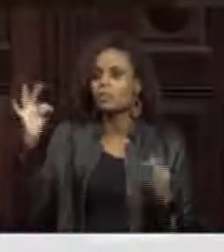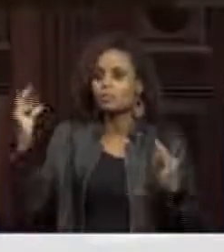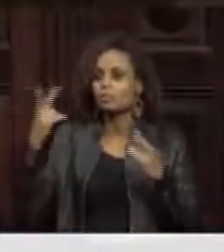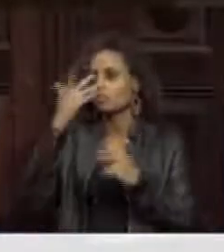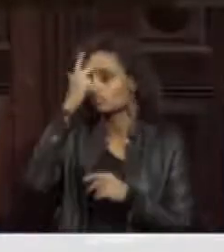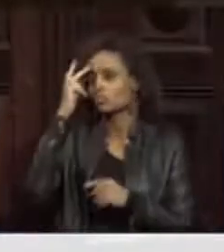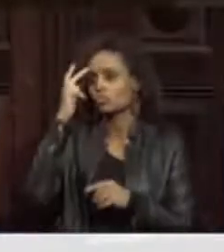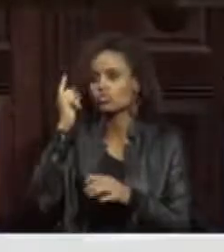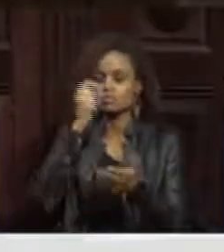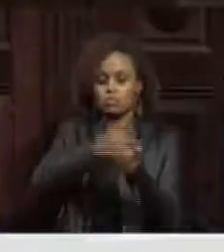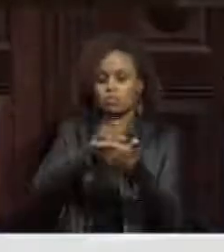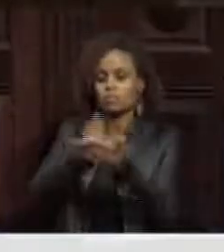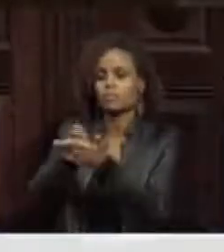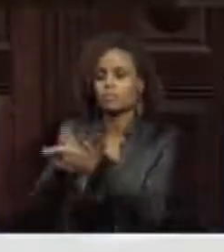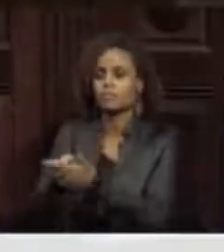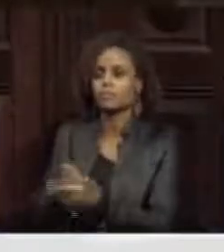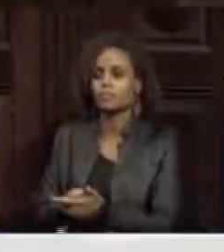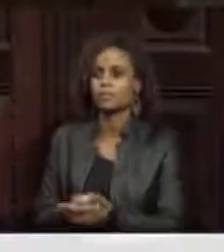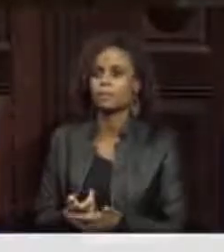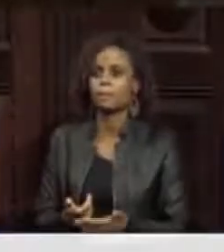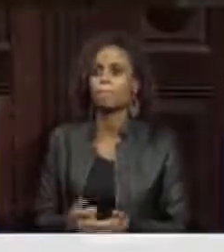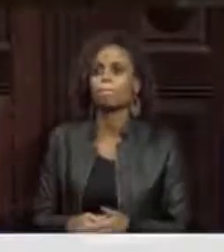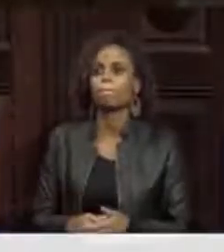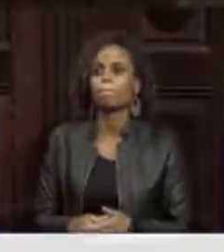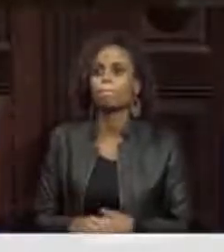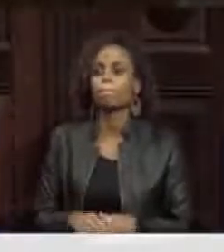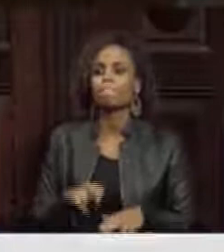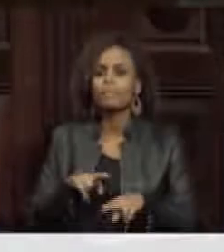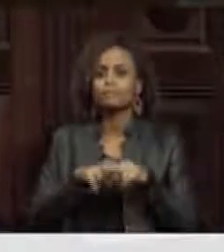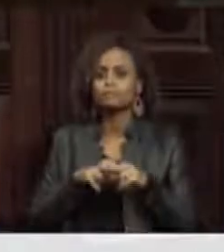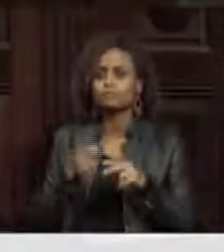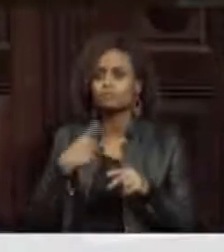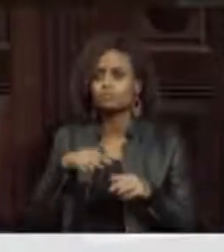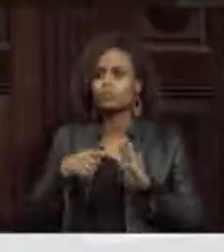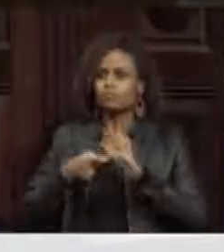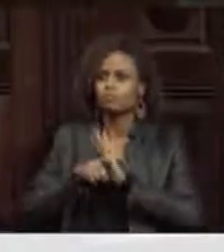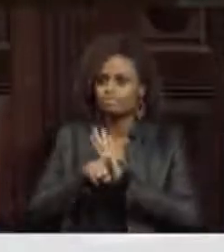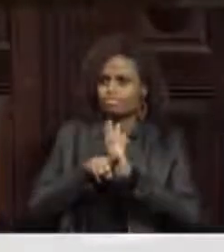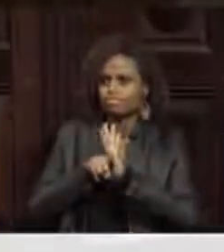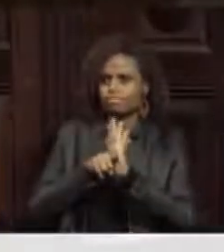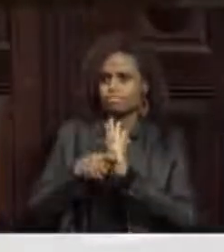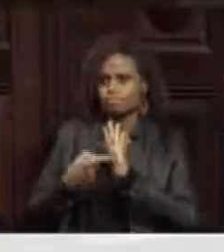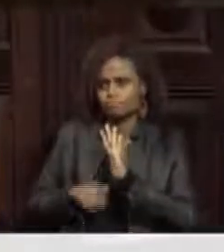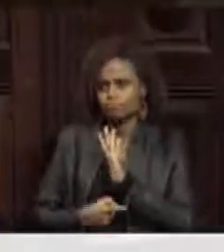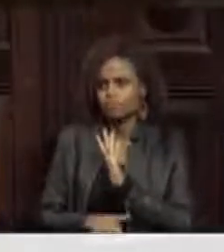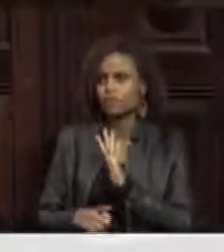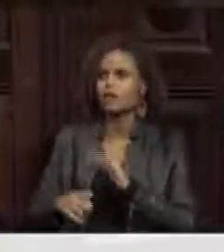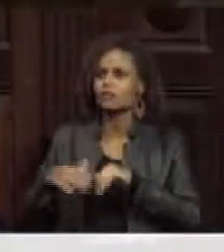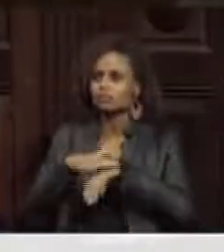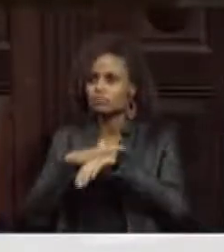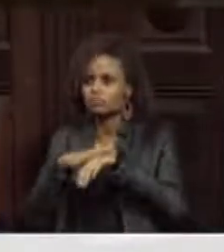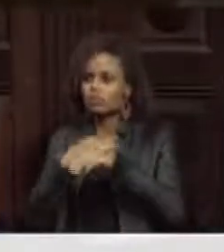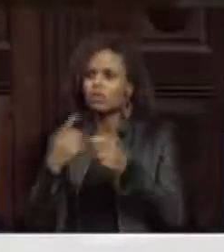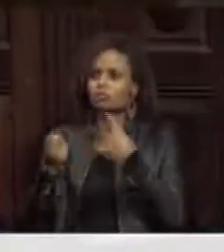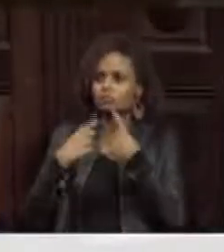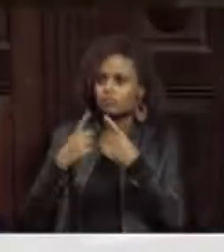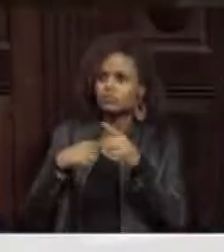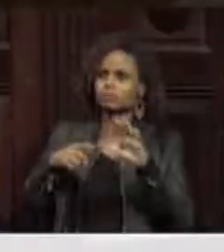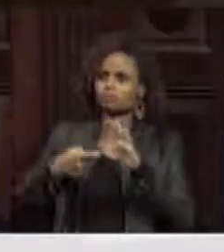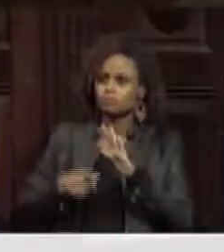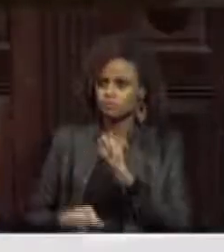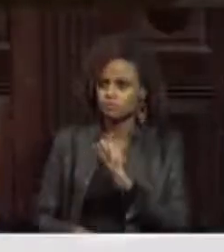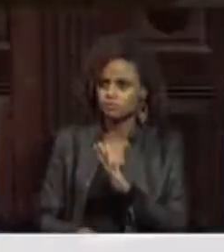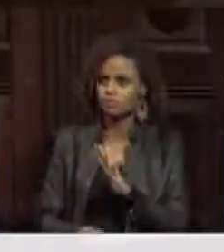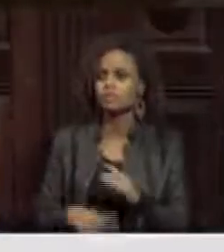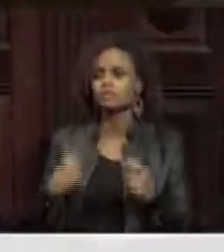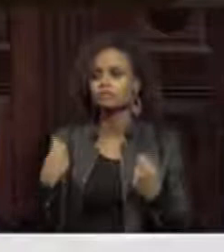Janeiro. E é por isso que temos que aprofundar esse debate. Temos que, aqui